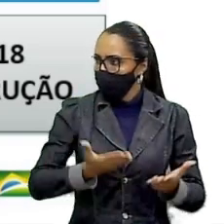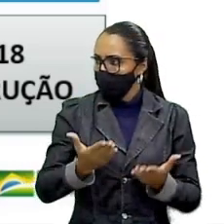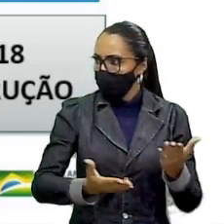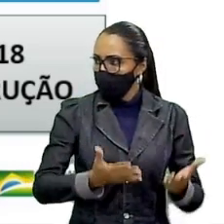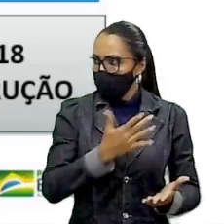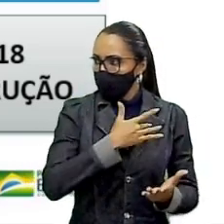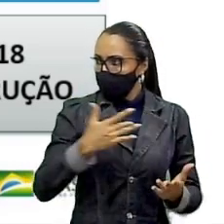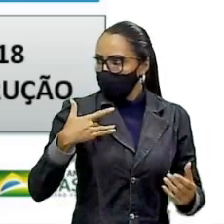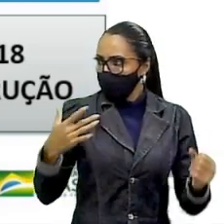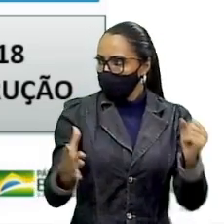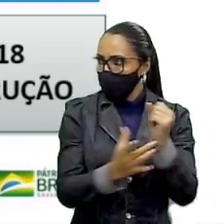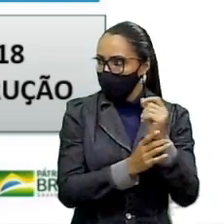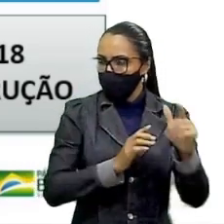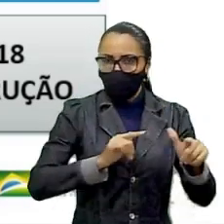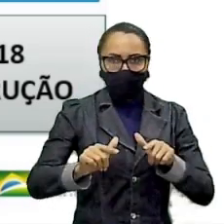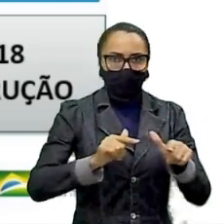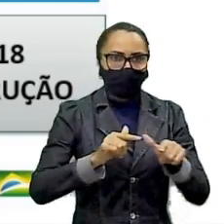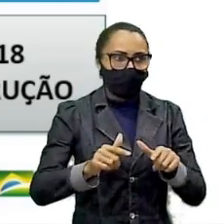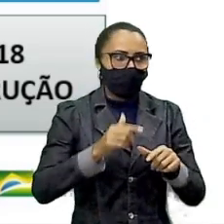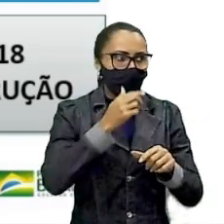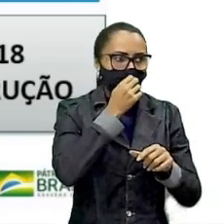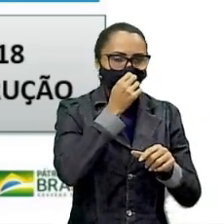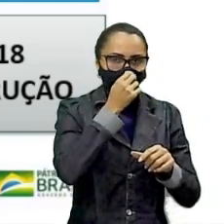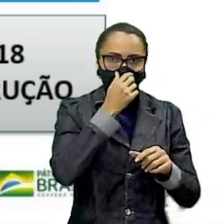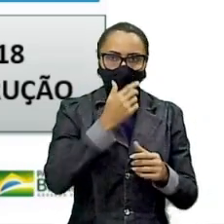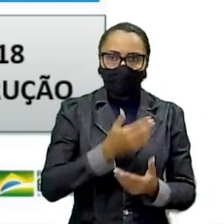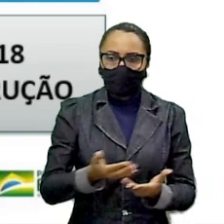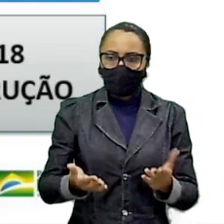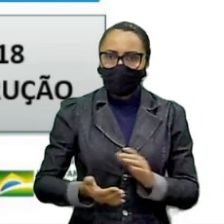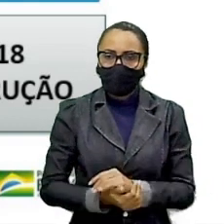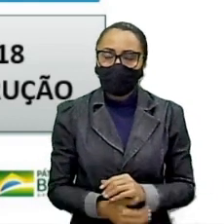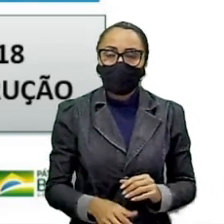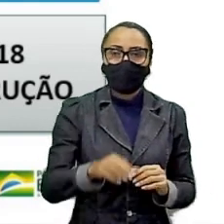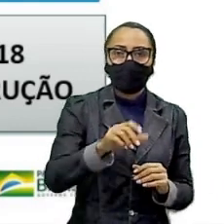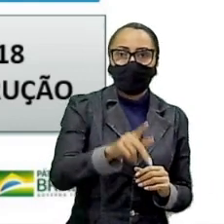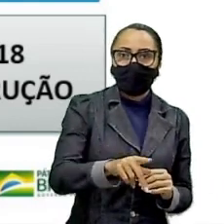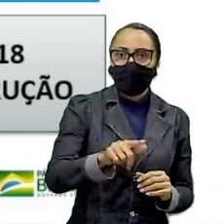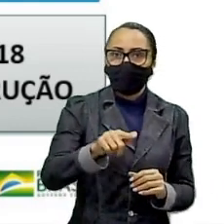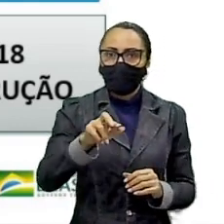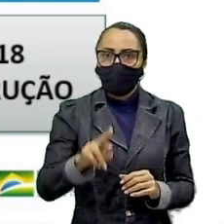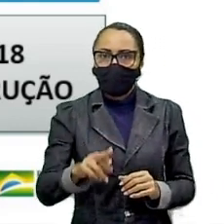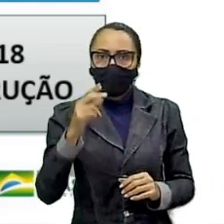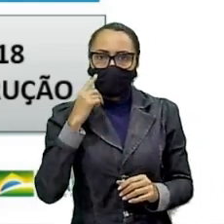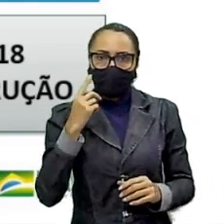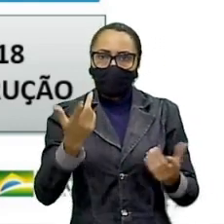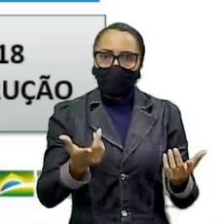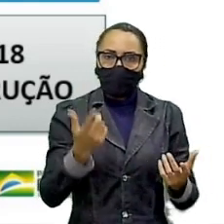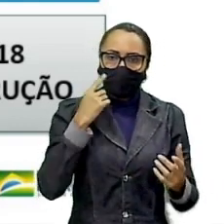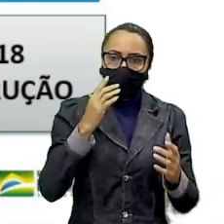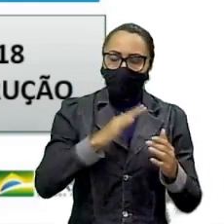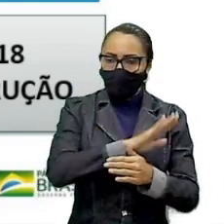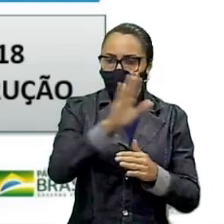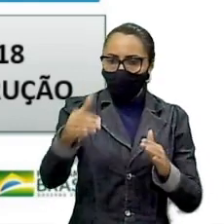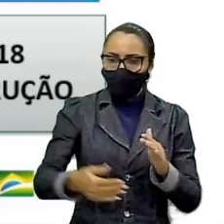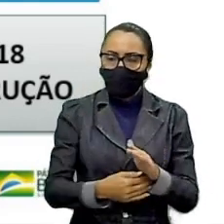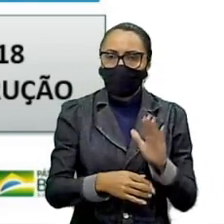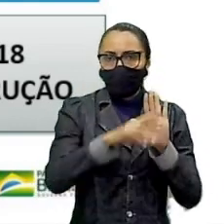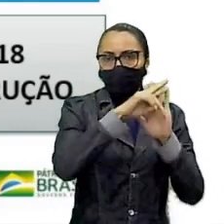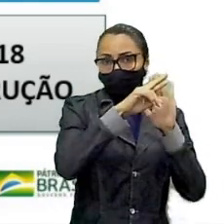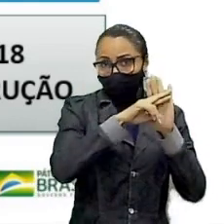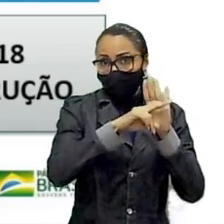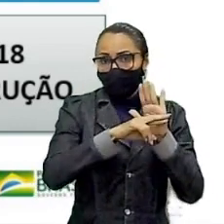e segurança do trabalho. Então, o PGR, né, ele está abarcando, né, todas as outras normas, e